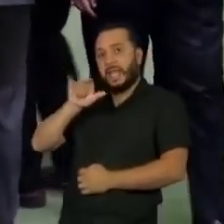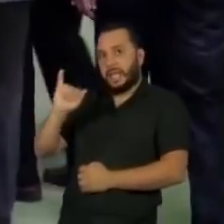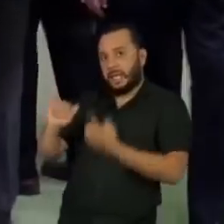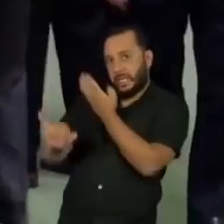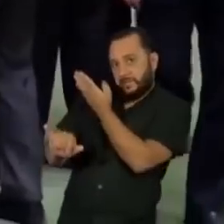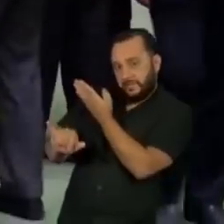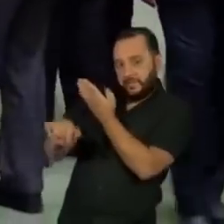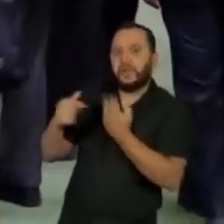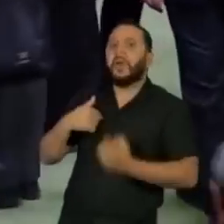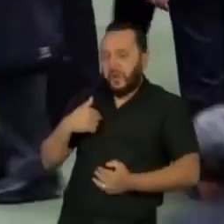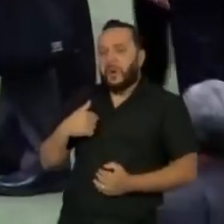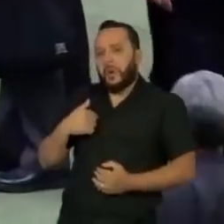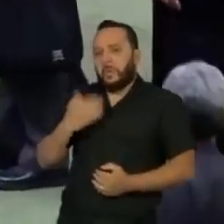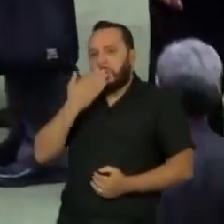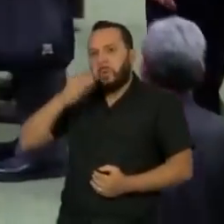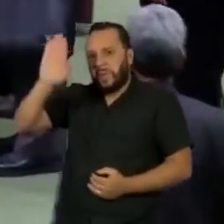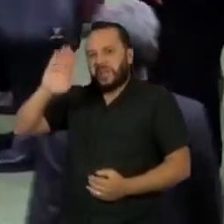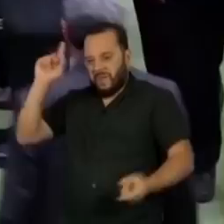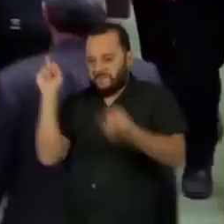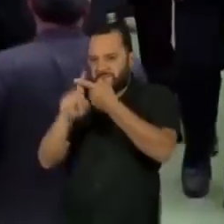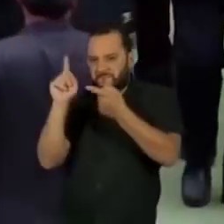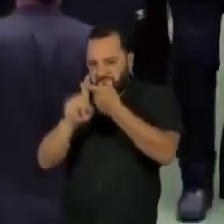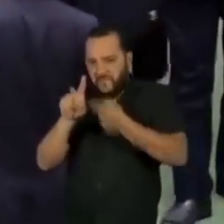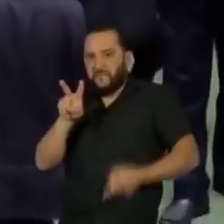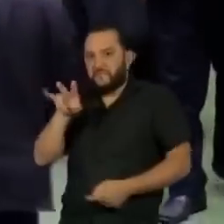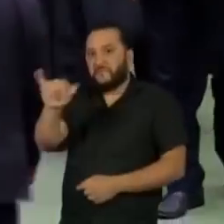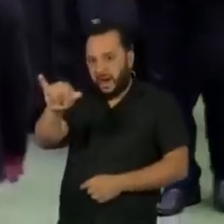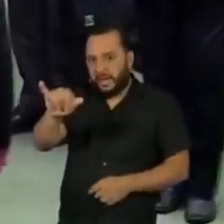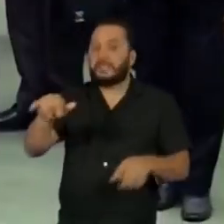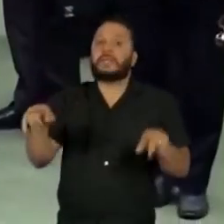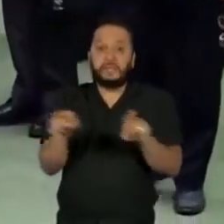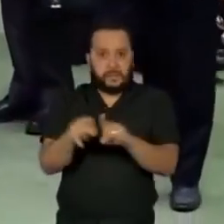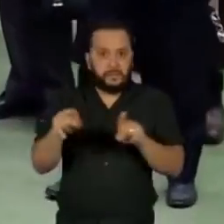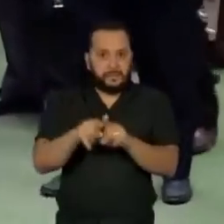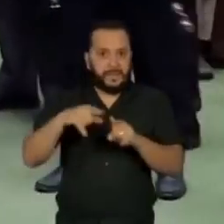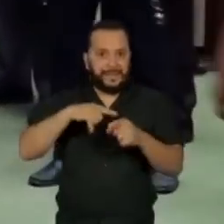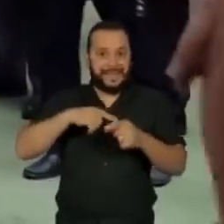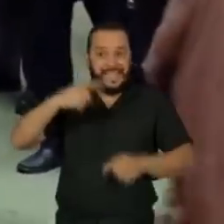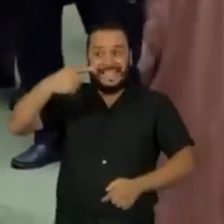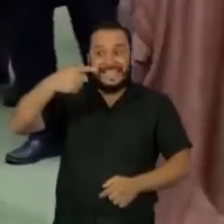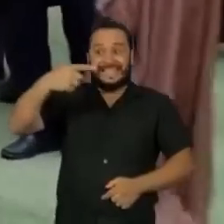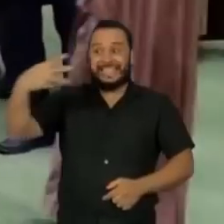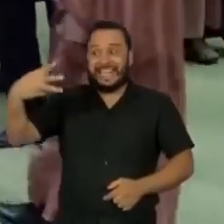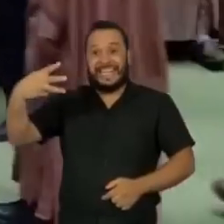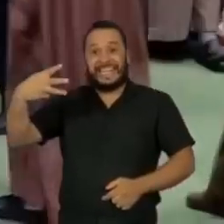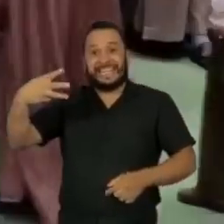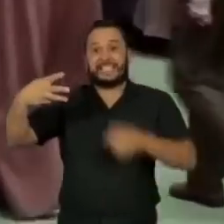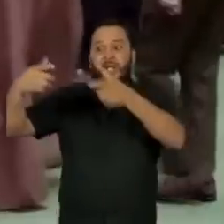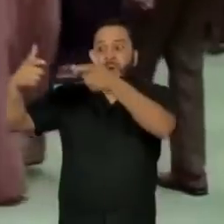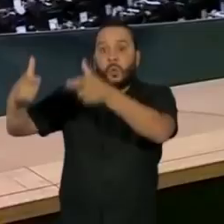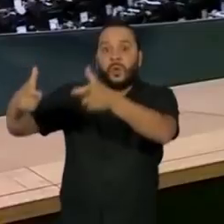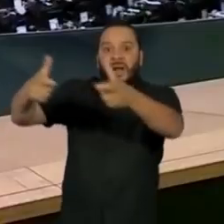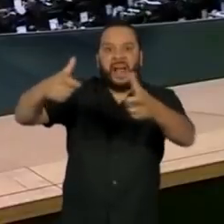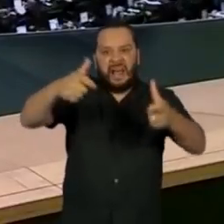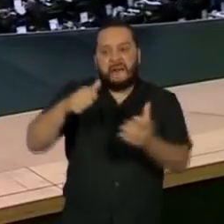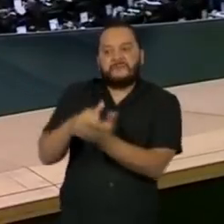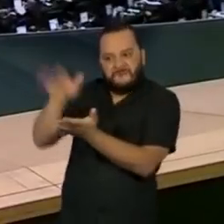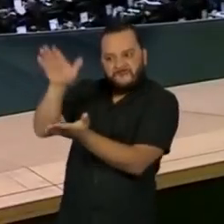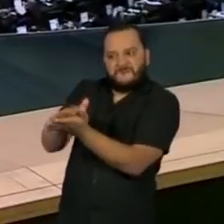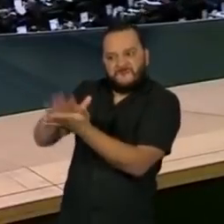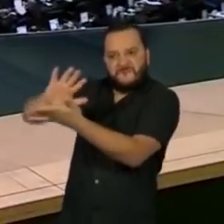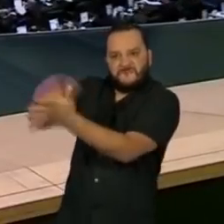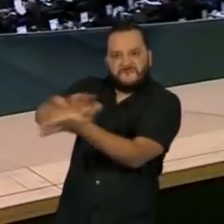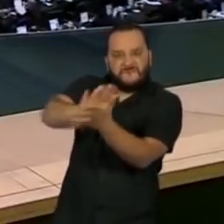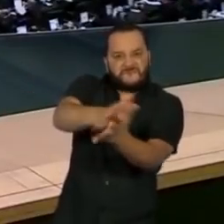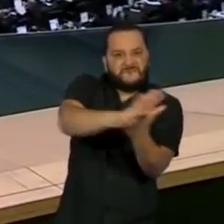do Irã disse que o país está considerando 13 cenários como alvos para vingar a morte dele. E o